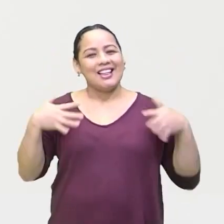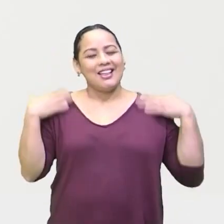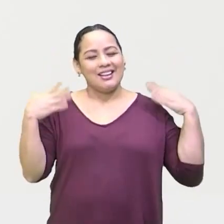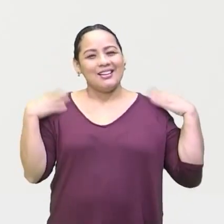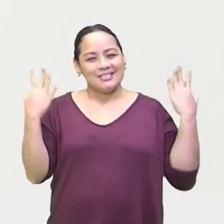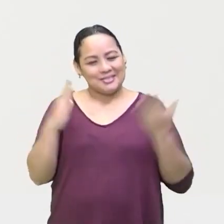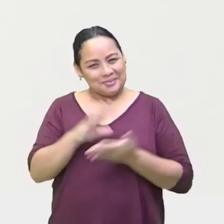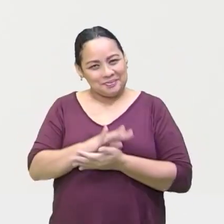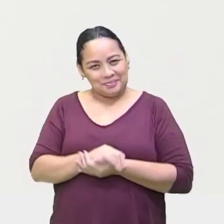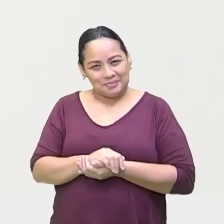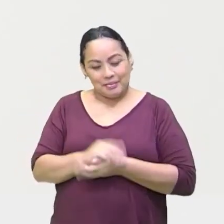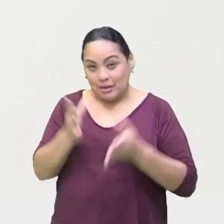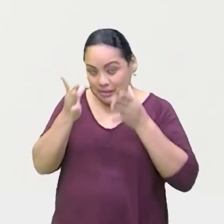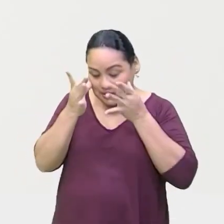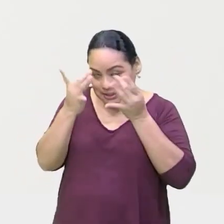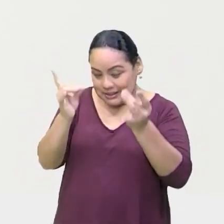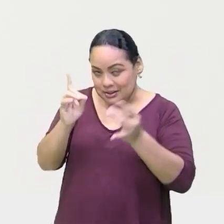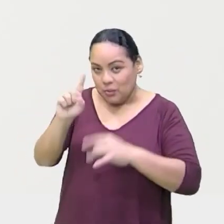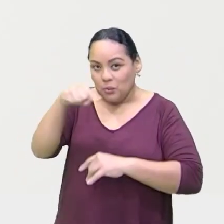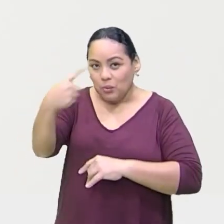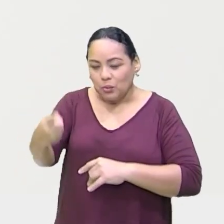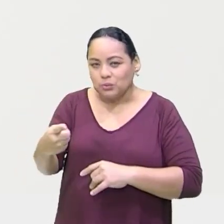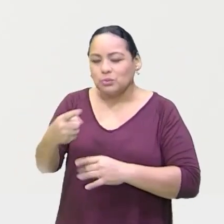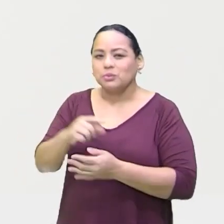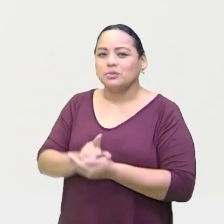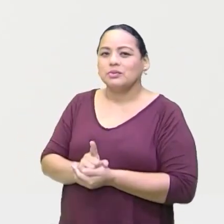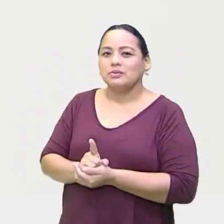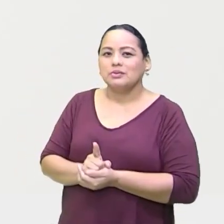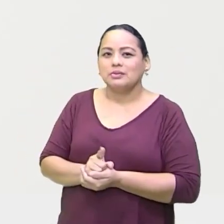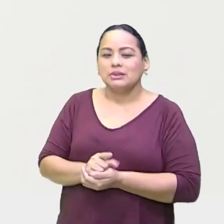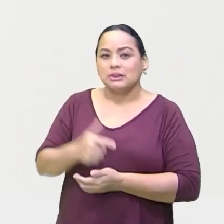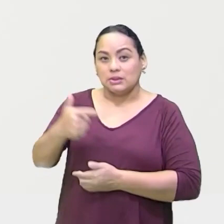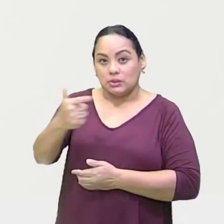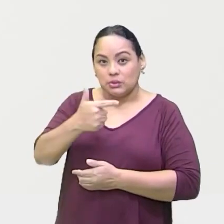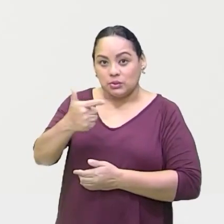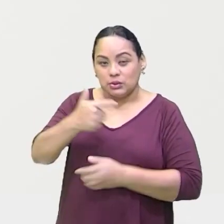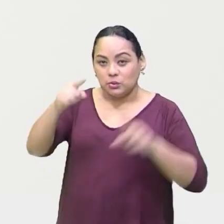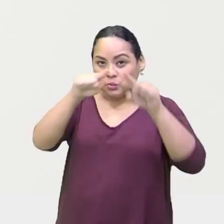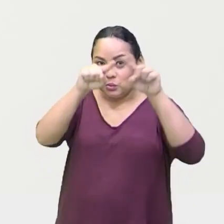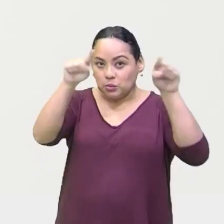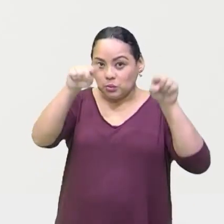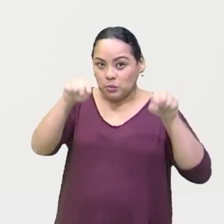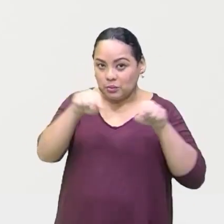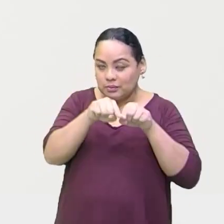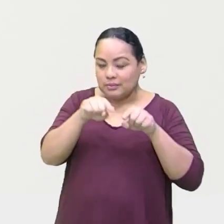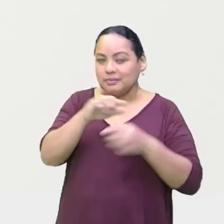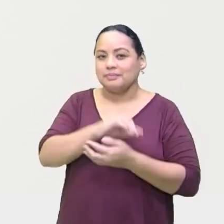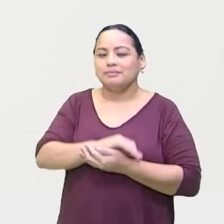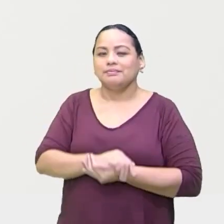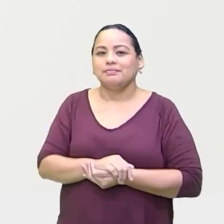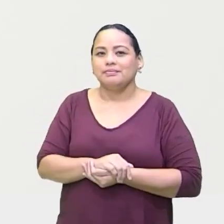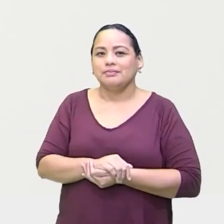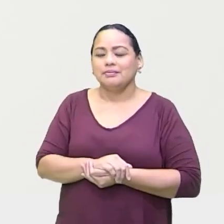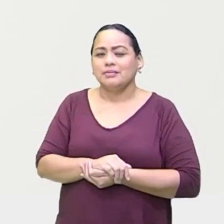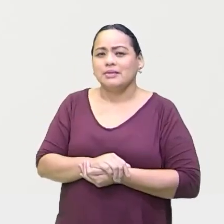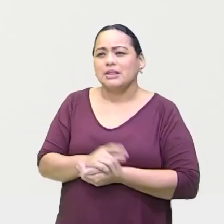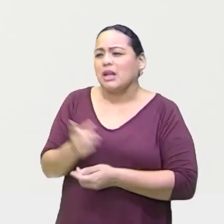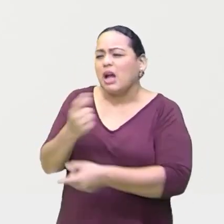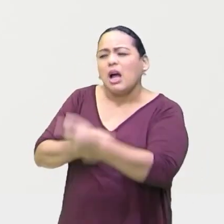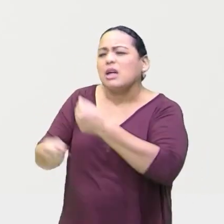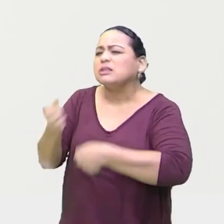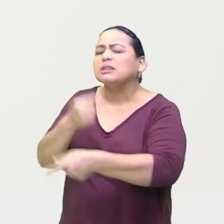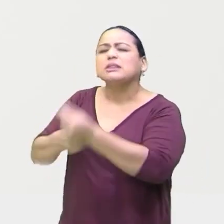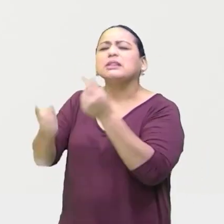Prestem atenção. Próximo, crianças, esse segundo quadrinho agora, tá? As